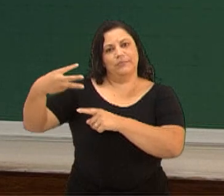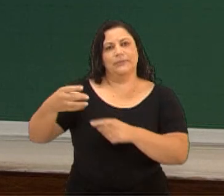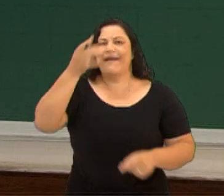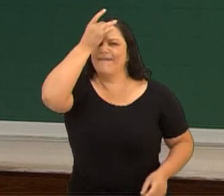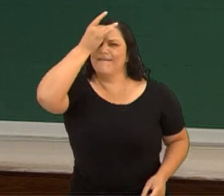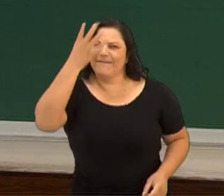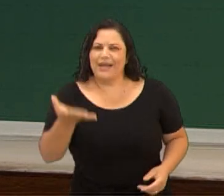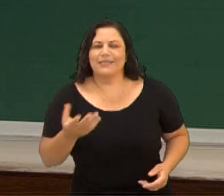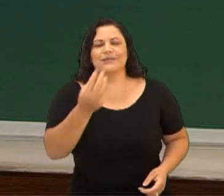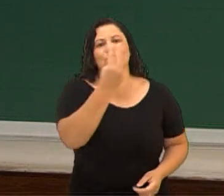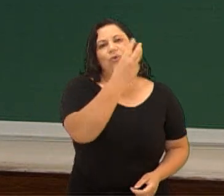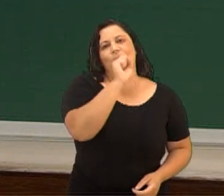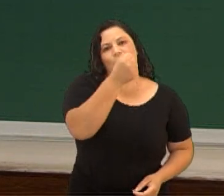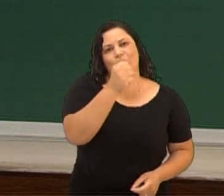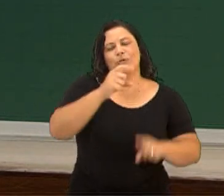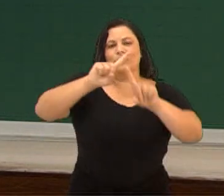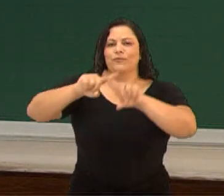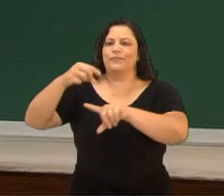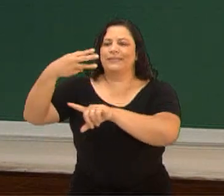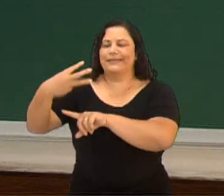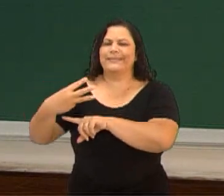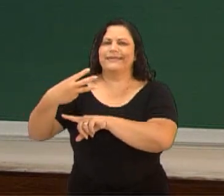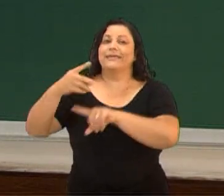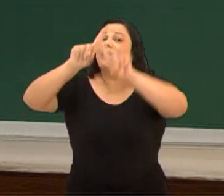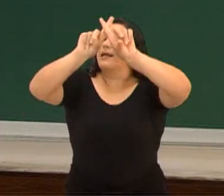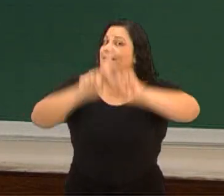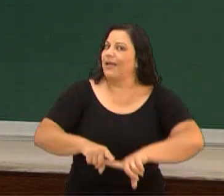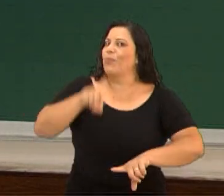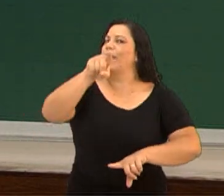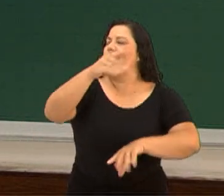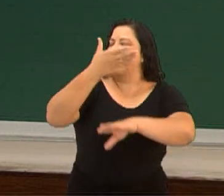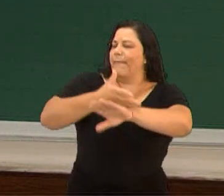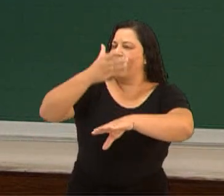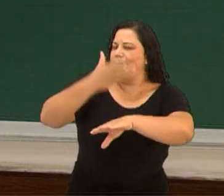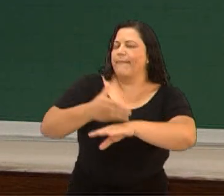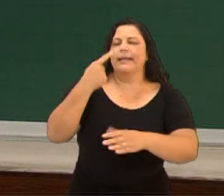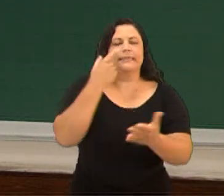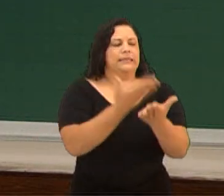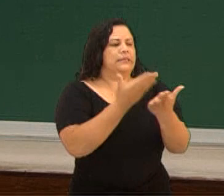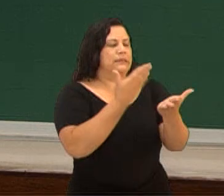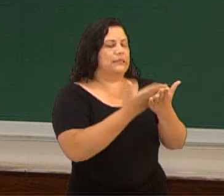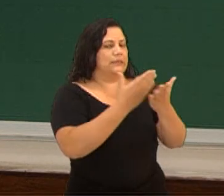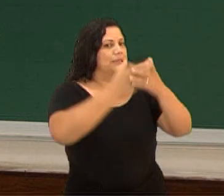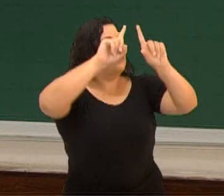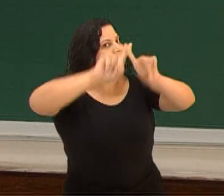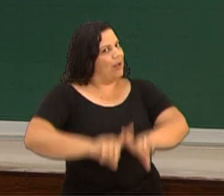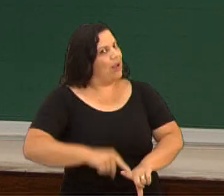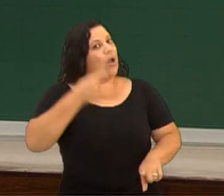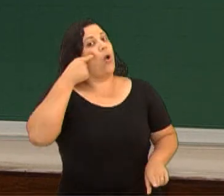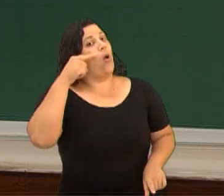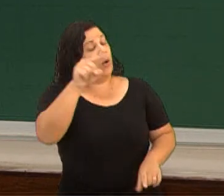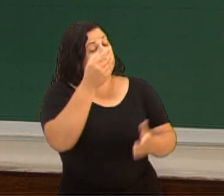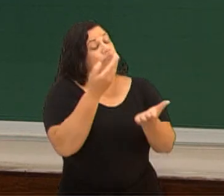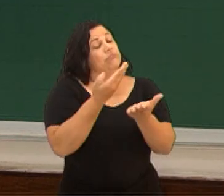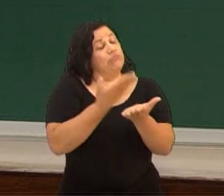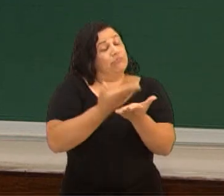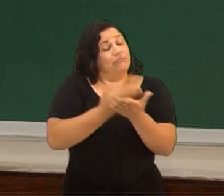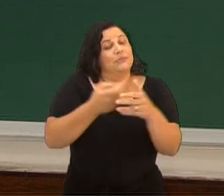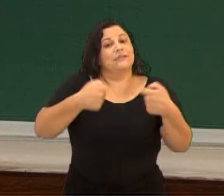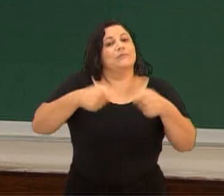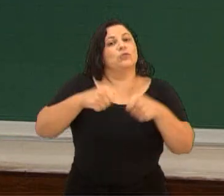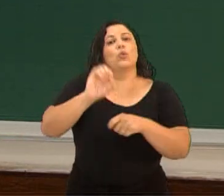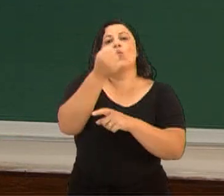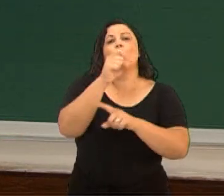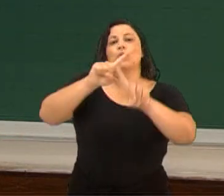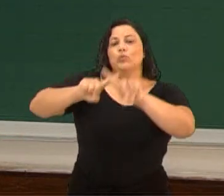8 vezes 3. Tabuada. Vocês têm estudado tabuada em casa? Ai, ai, ai, tem que estudar. Quanto que é 8